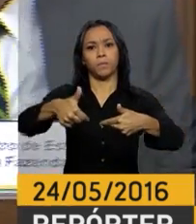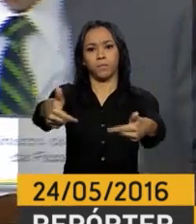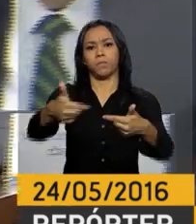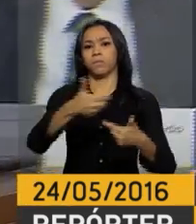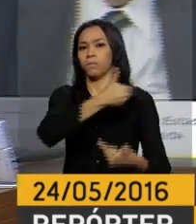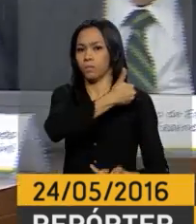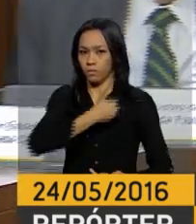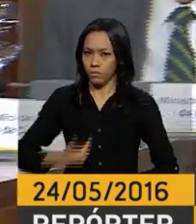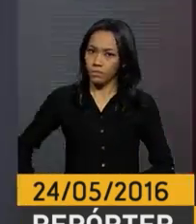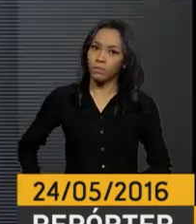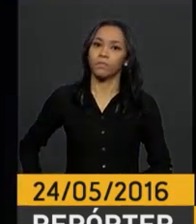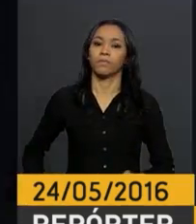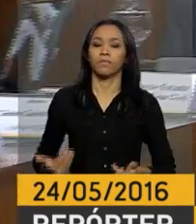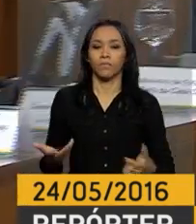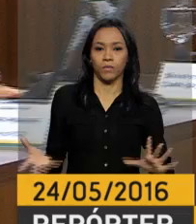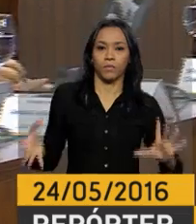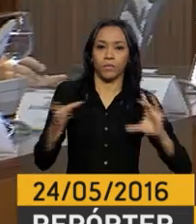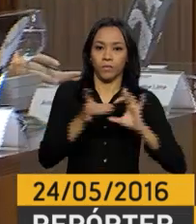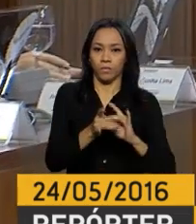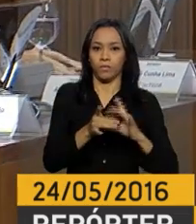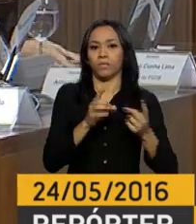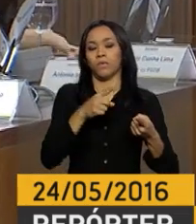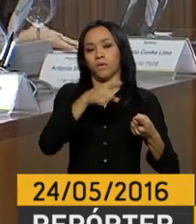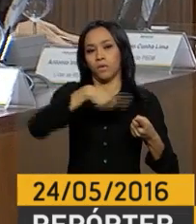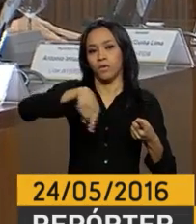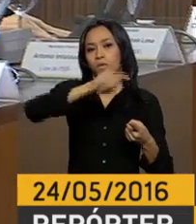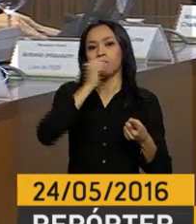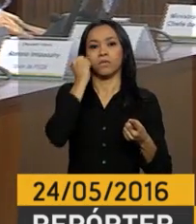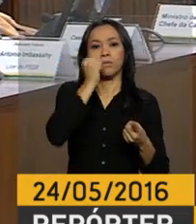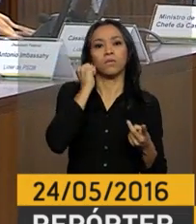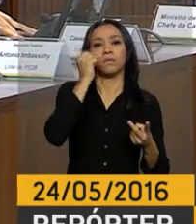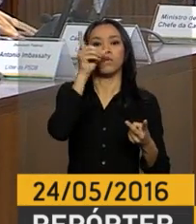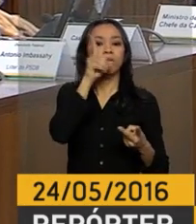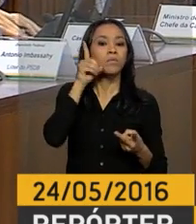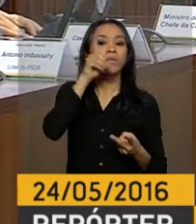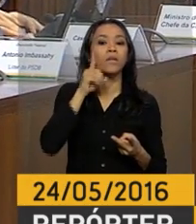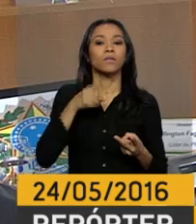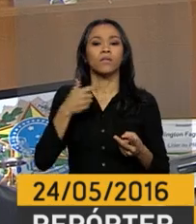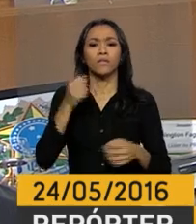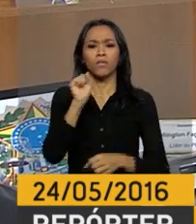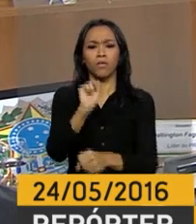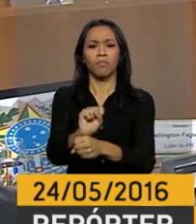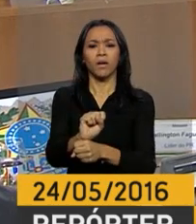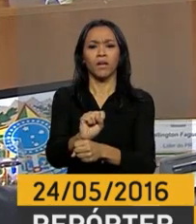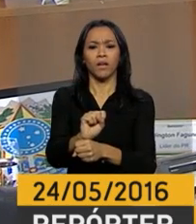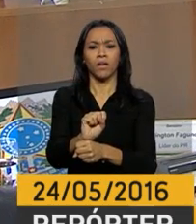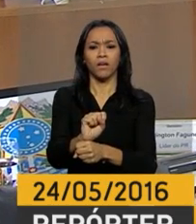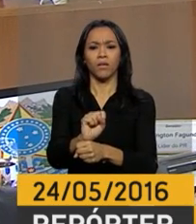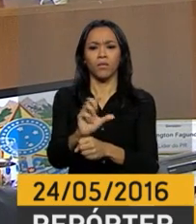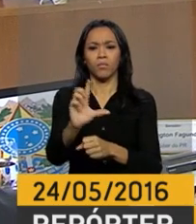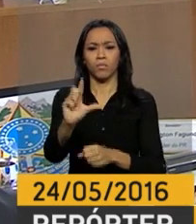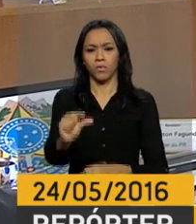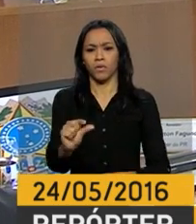na medida que... Eu vou parar um instante, porque vejo que... Eu pensei que eles iam participar até o